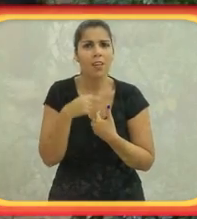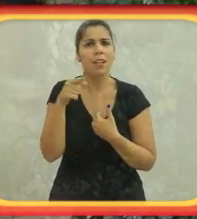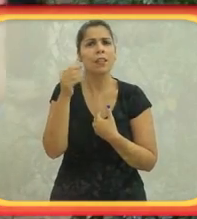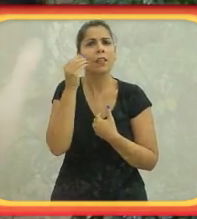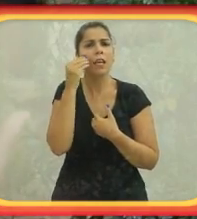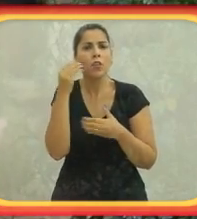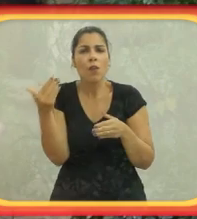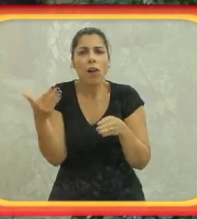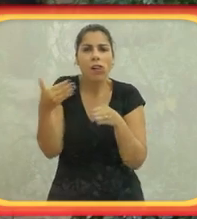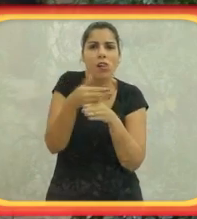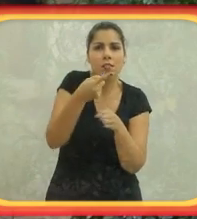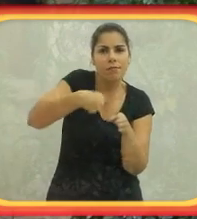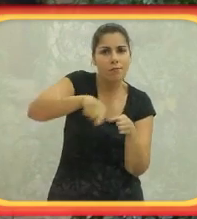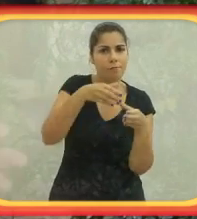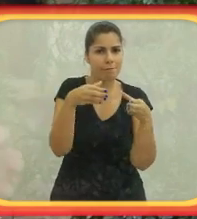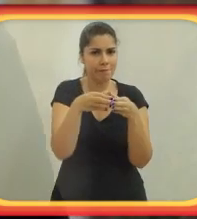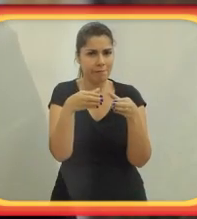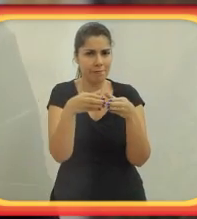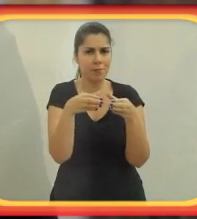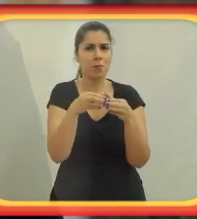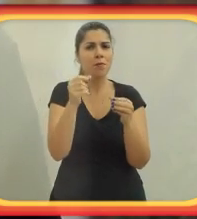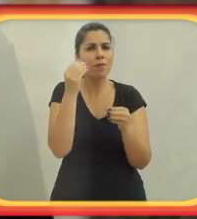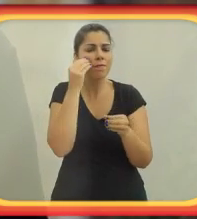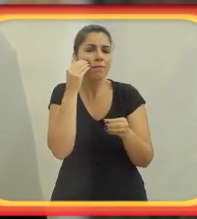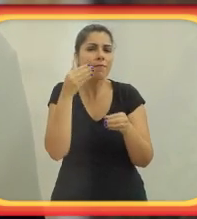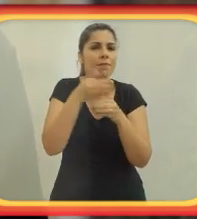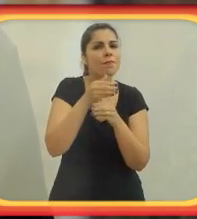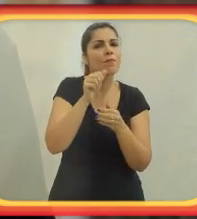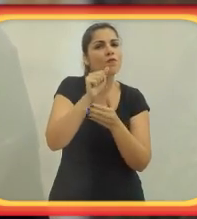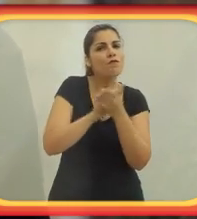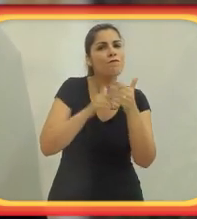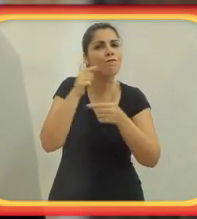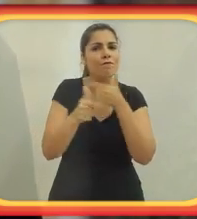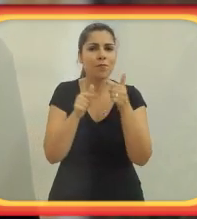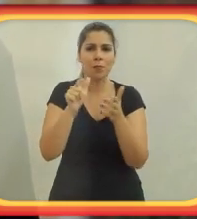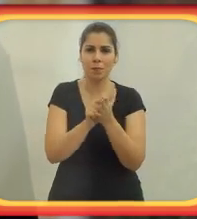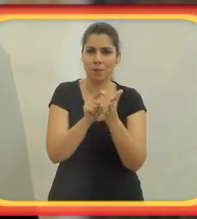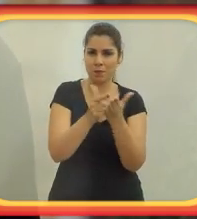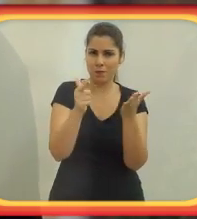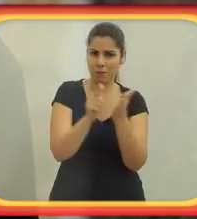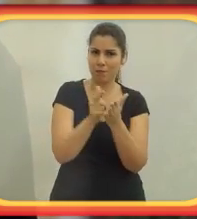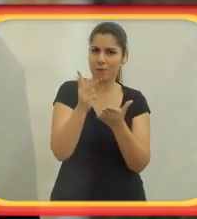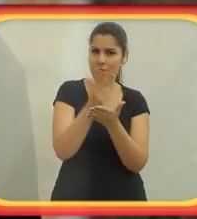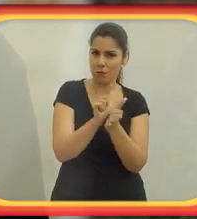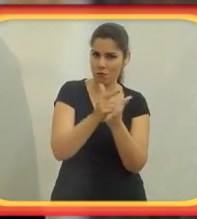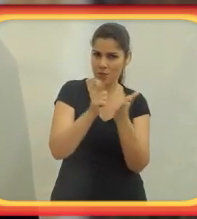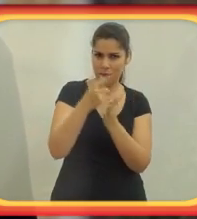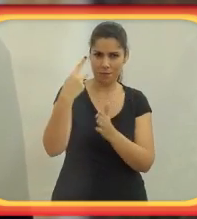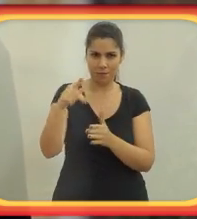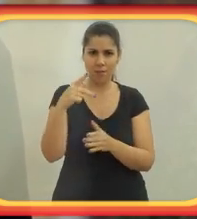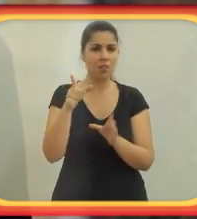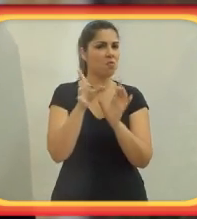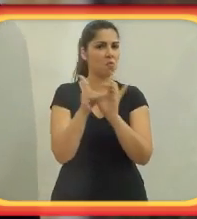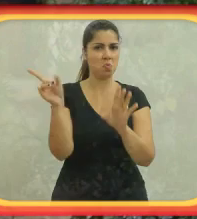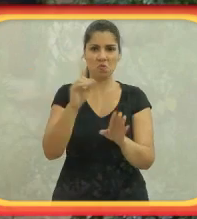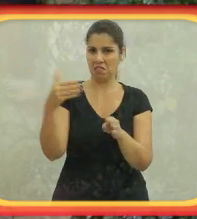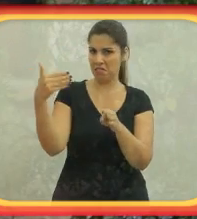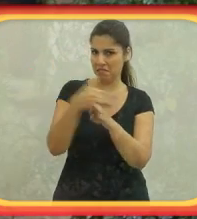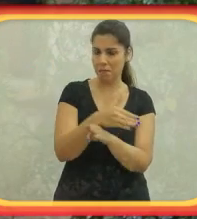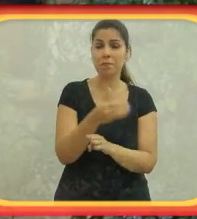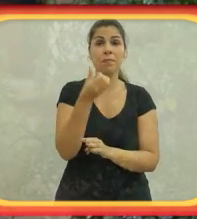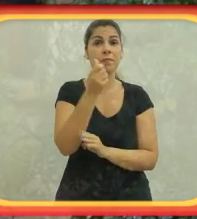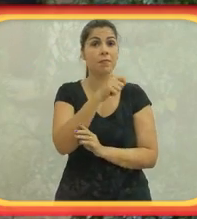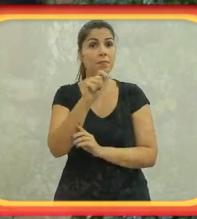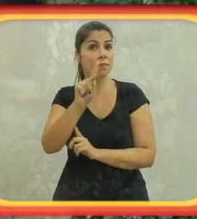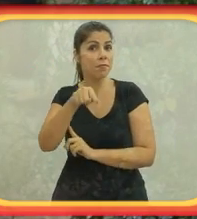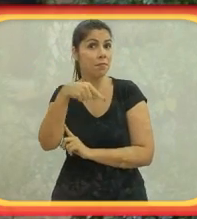até tentou entrar no círculozinho para poder fazer parte da atividade com a folhinha de jornal dela. E não